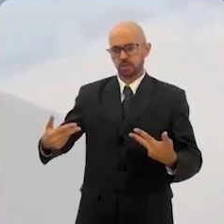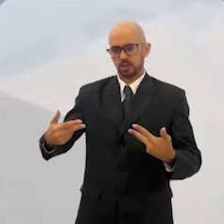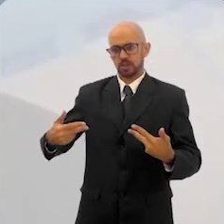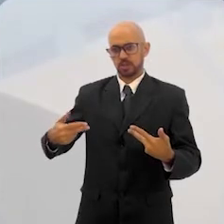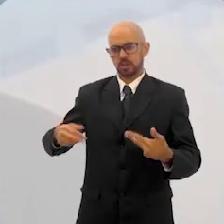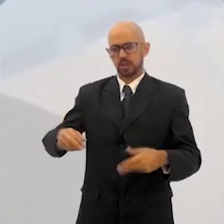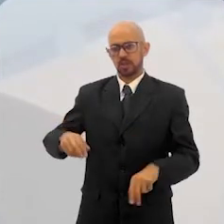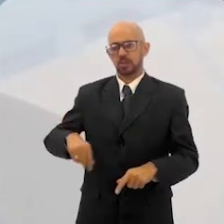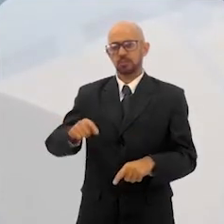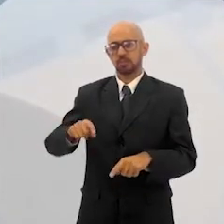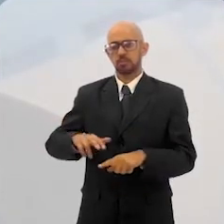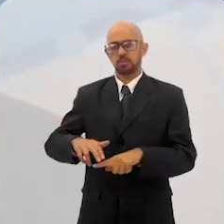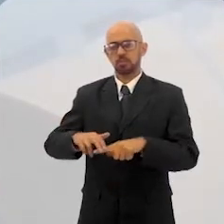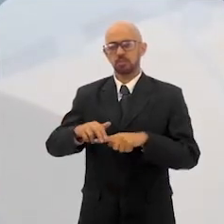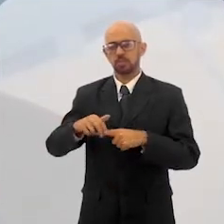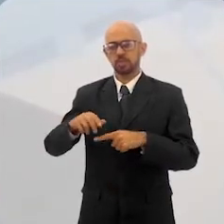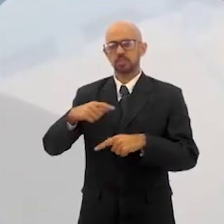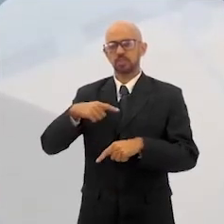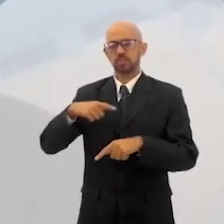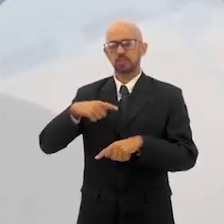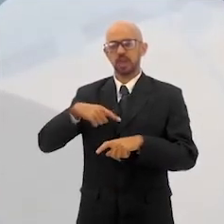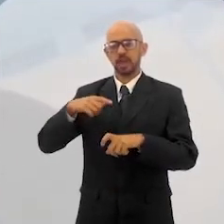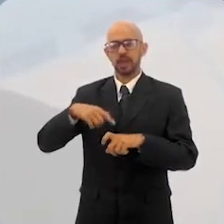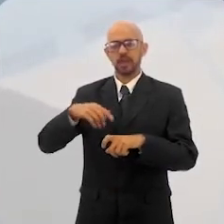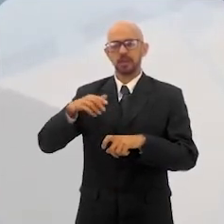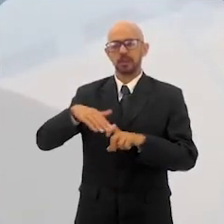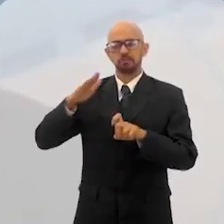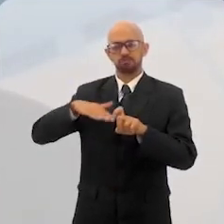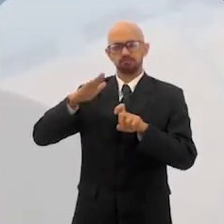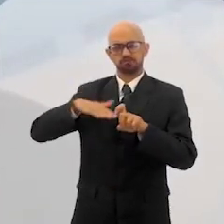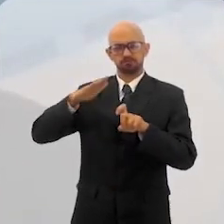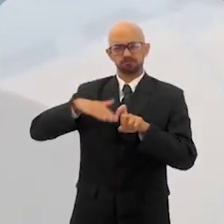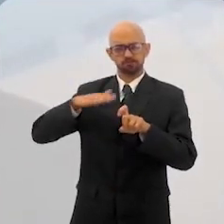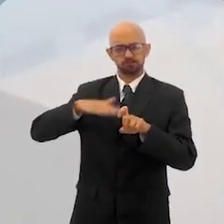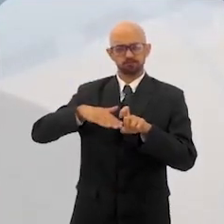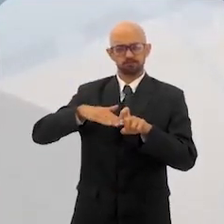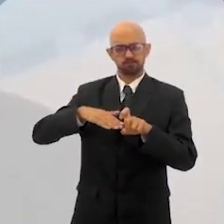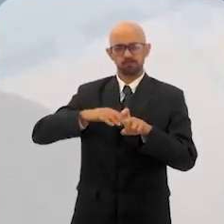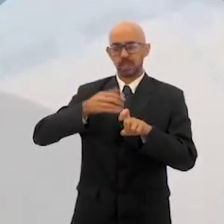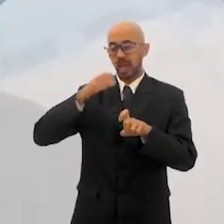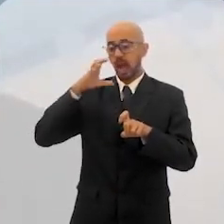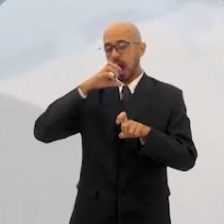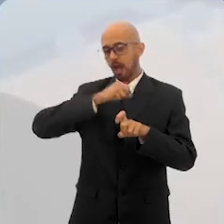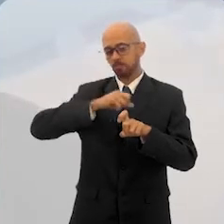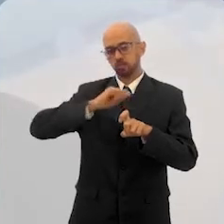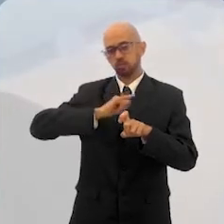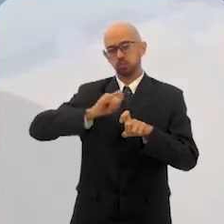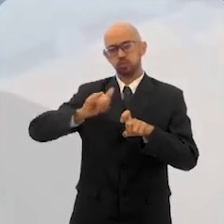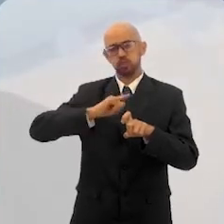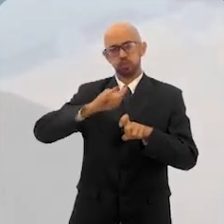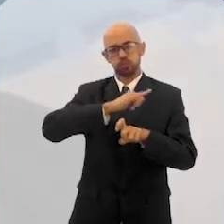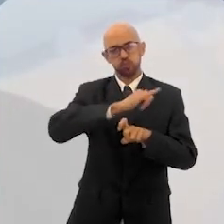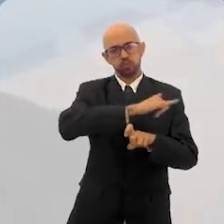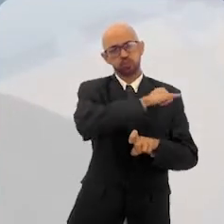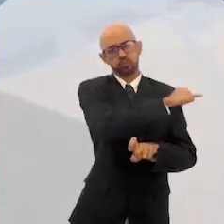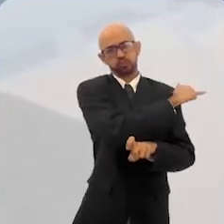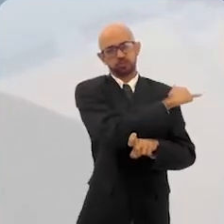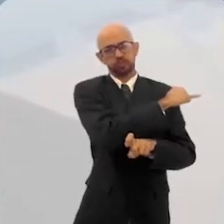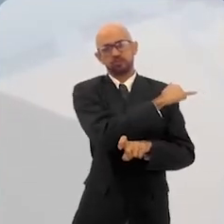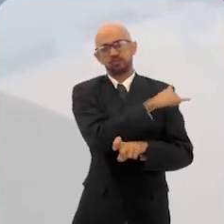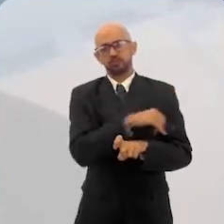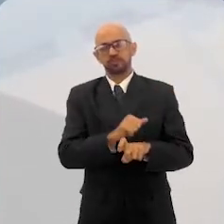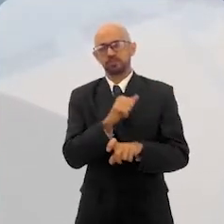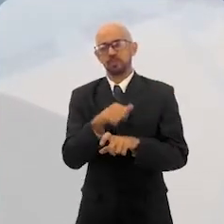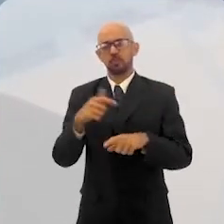não é à toa que a gente tem, inclusive, mentiras que são de forma muito rápida, né, circulam de forma